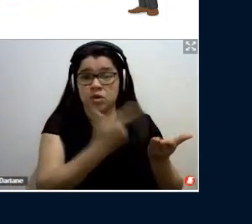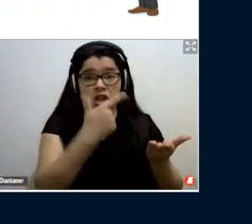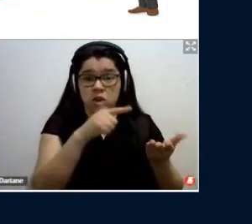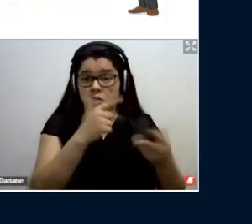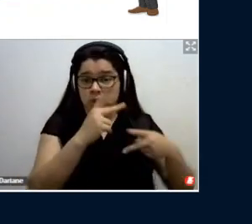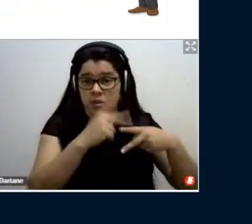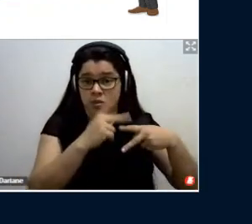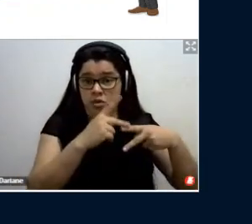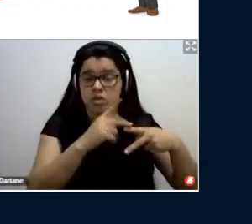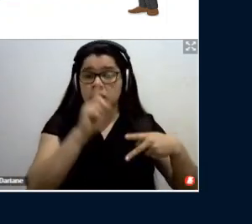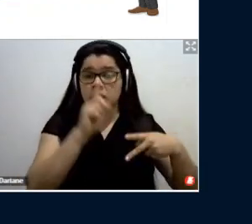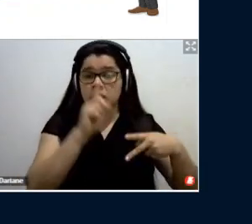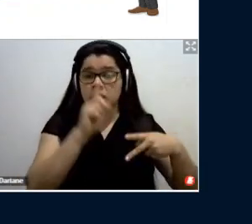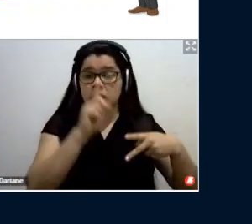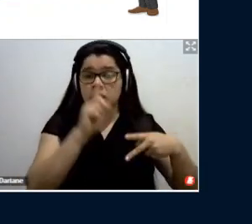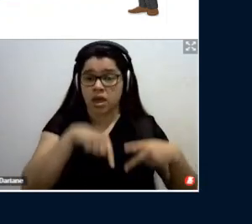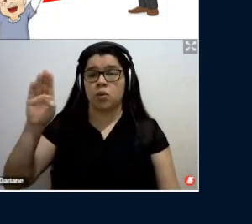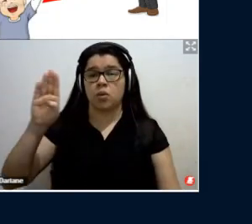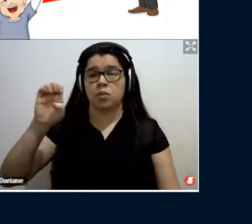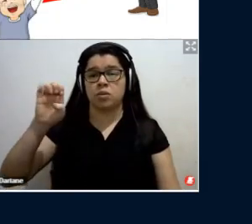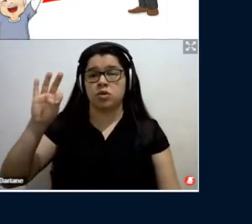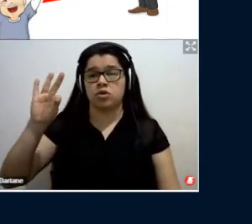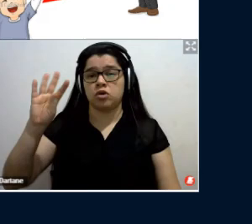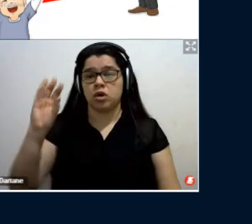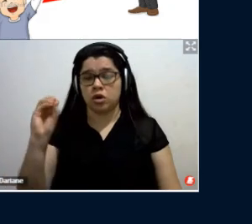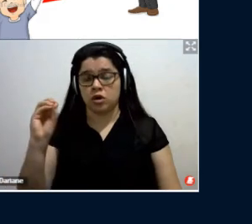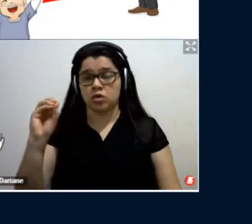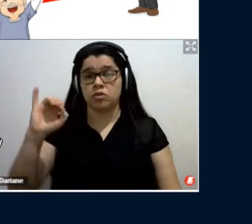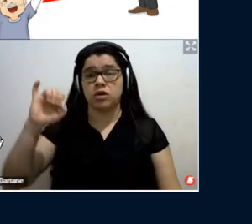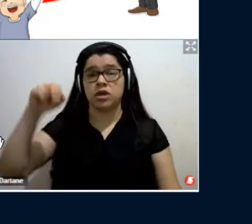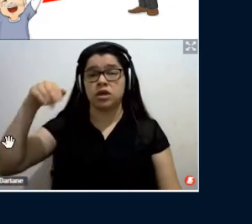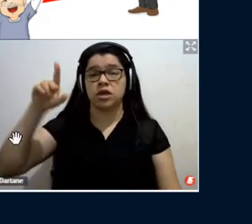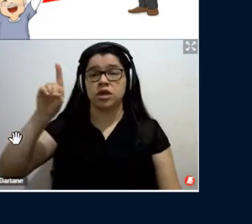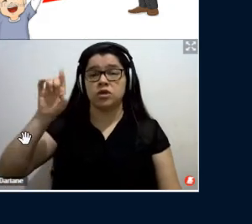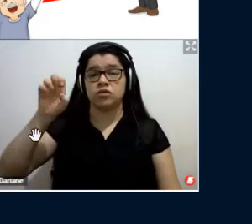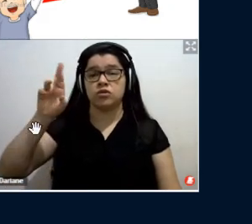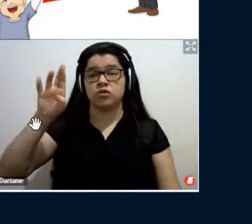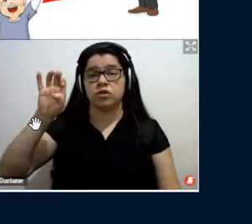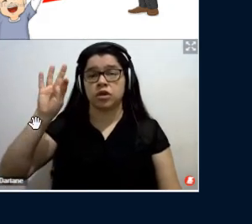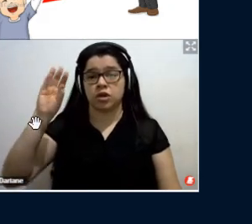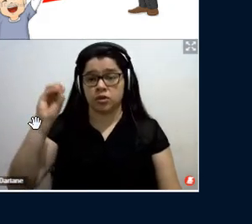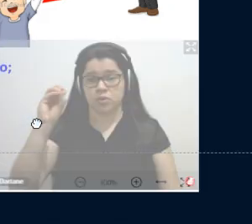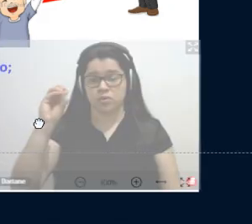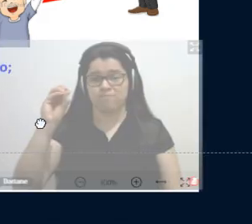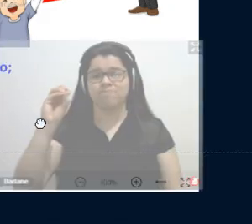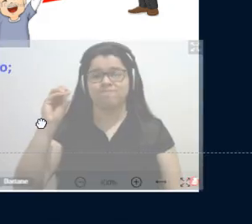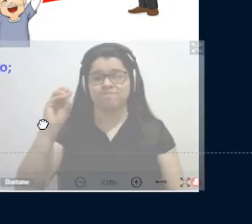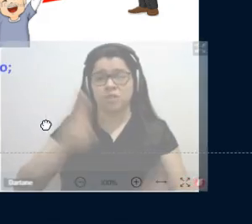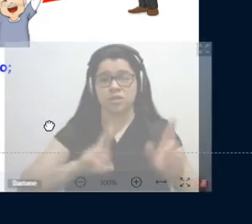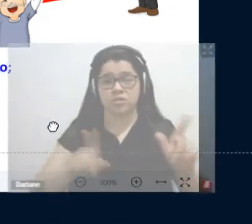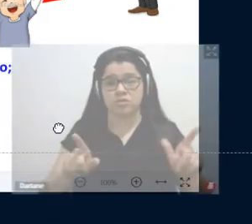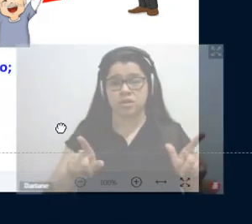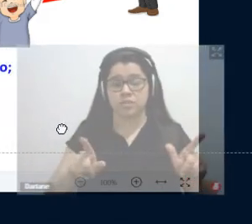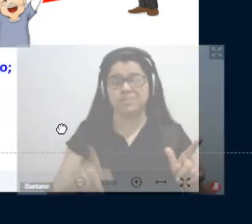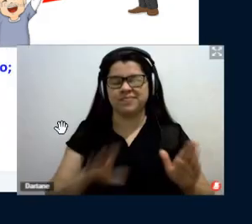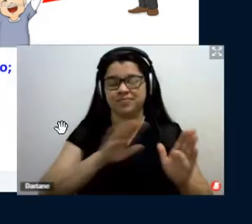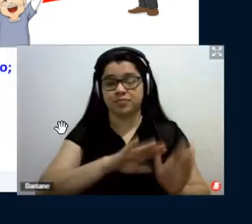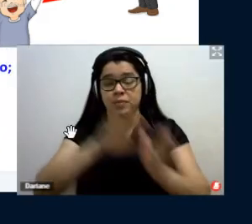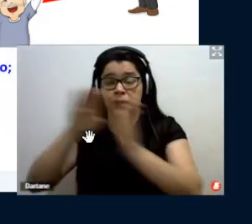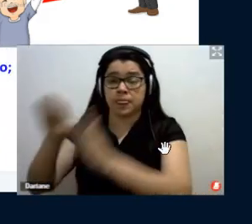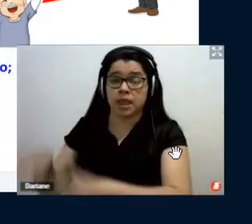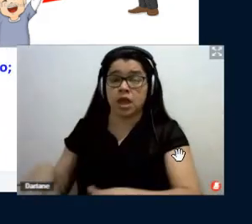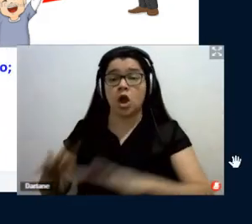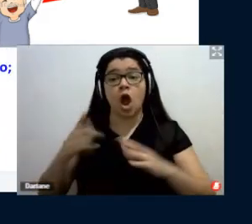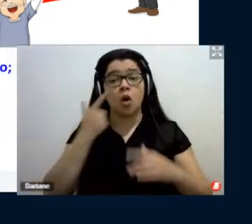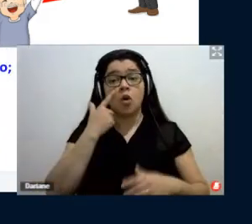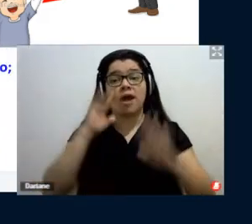Querem ver toda a análise feita? Olha só aqui o restante, toda a análise